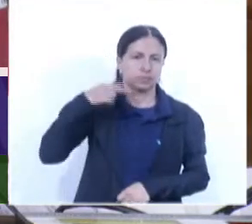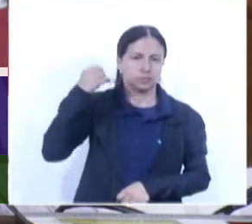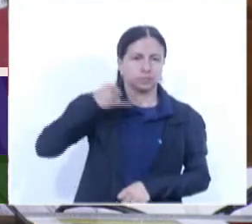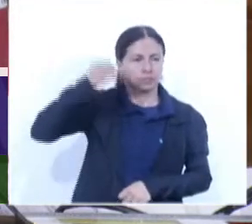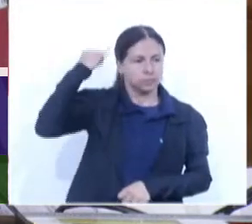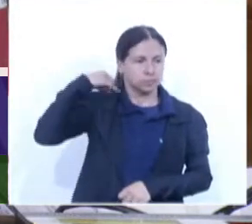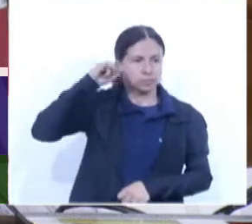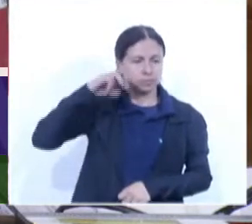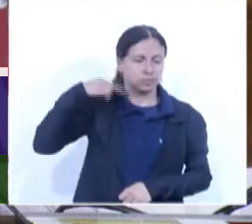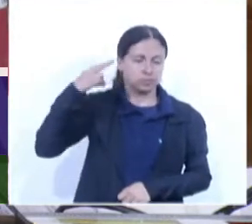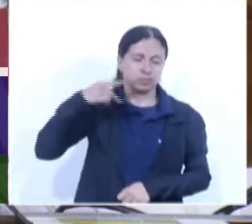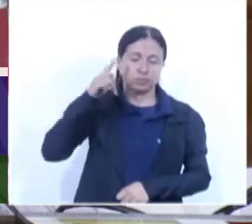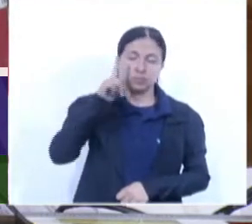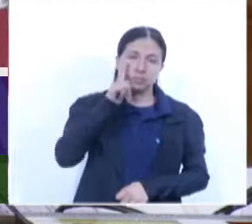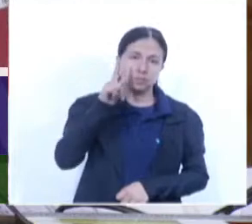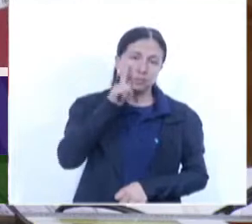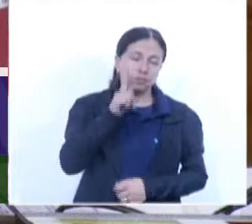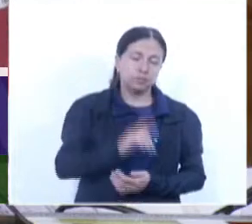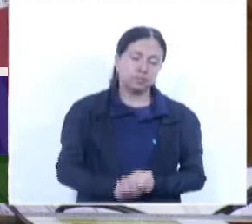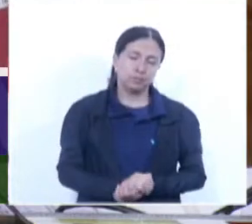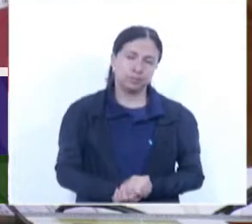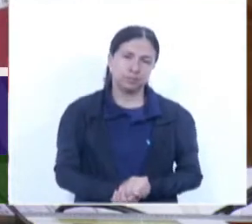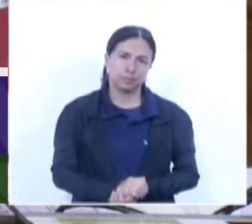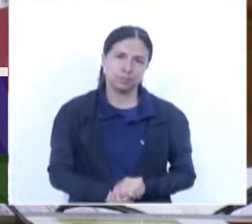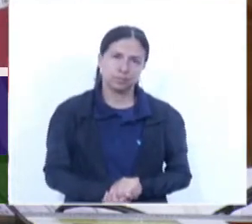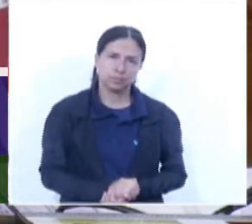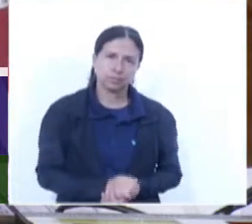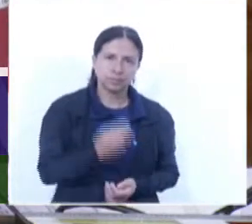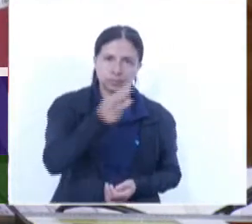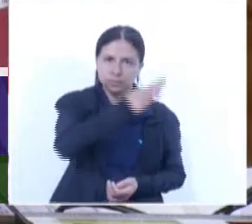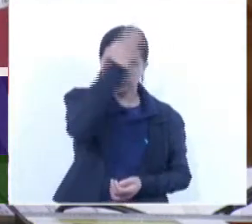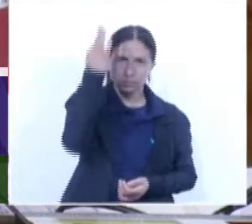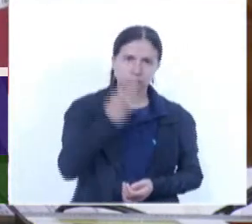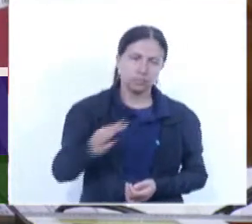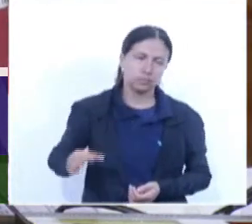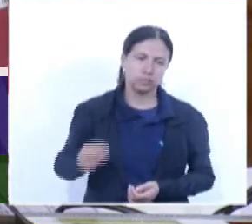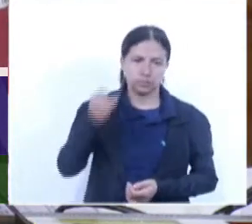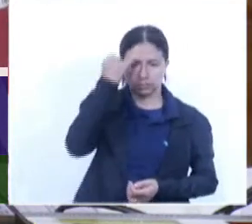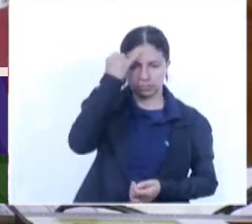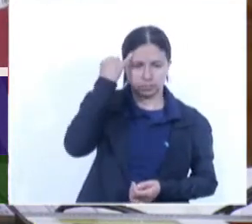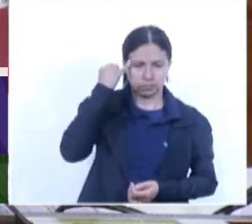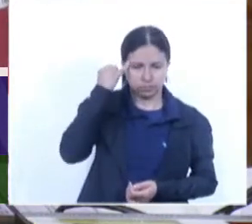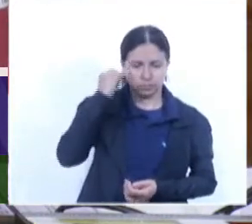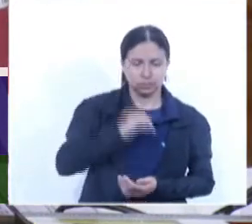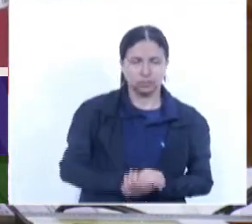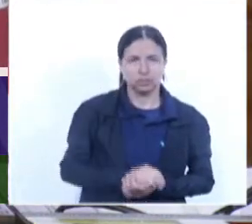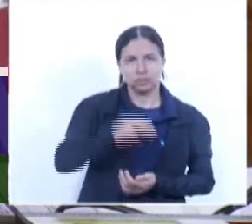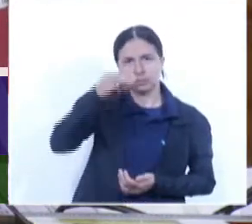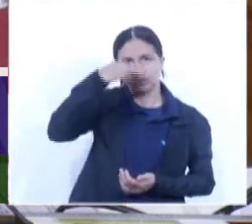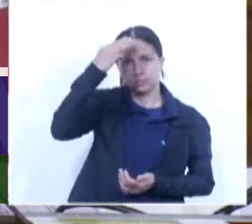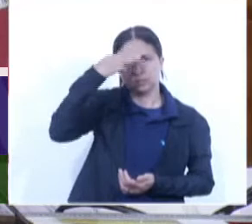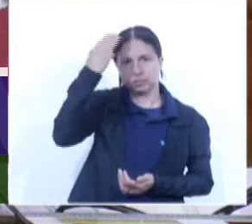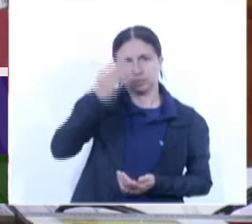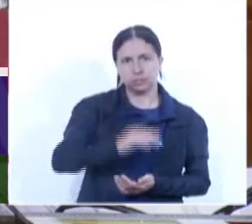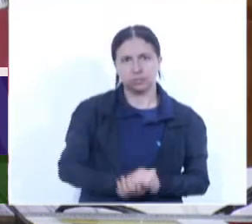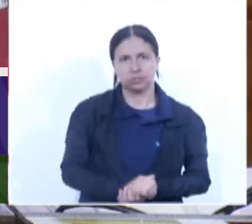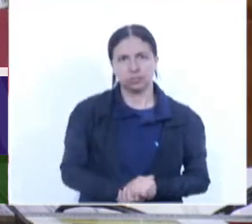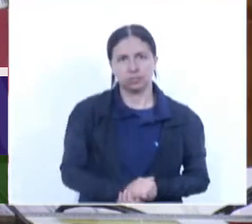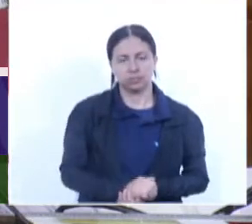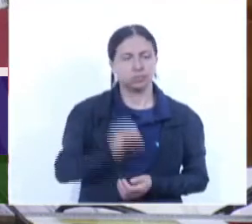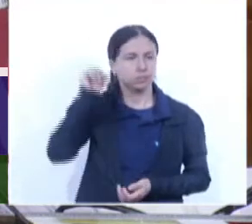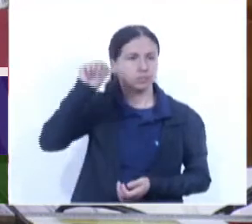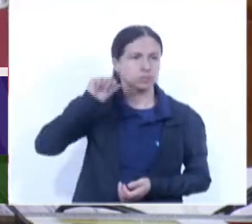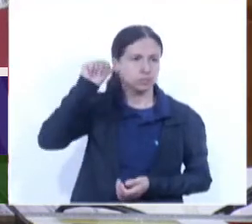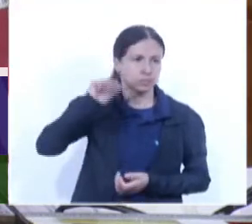Resende suplente vereadora Thais Andrade Vereador Ivan Nunes Vereador Murilo Ferreira Vereador Anderson